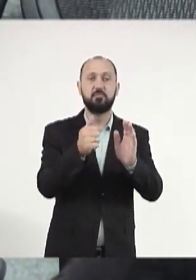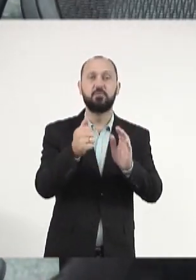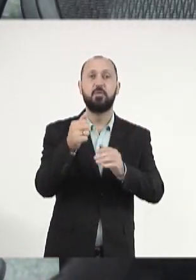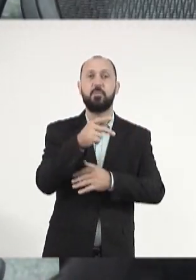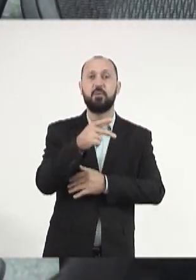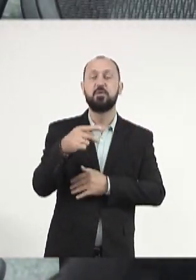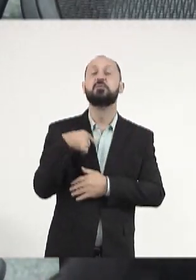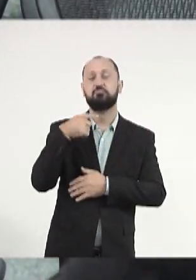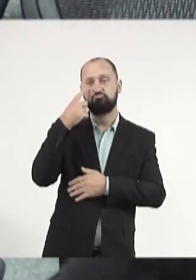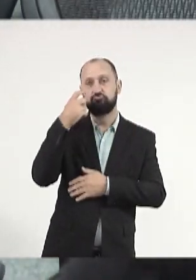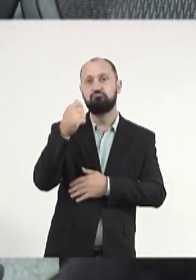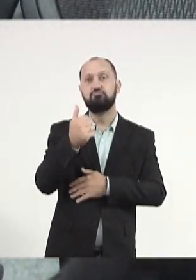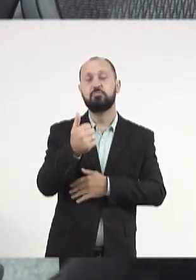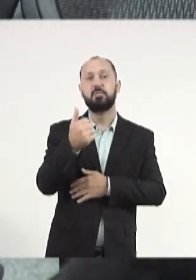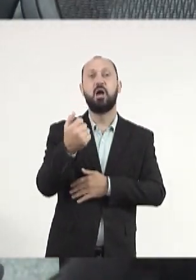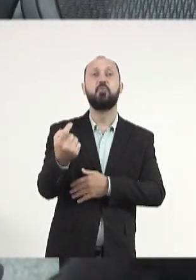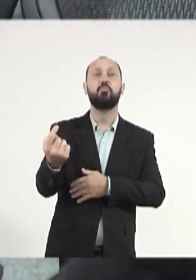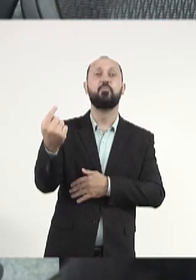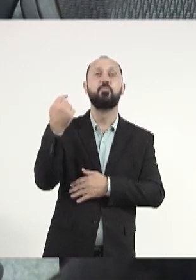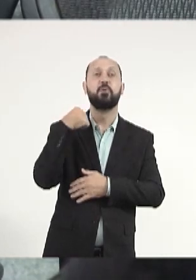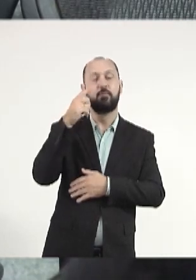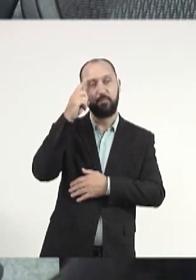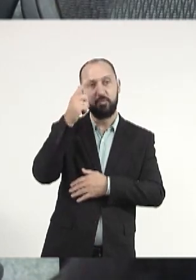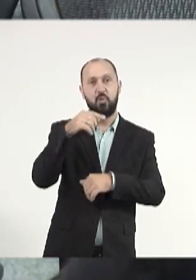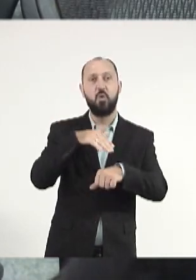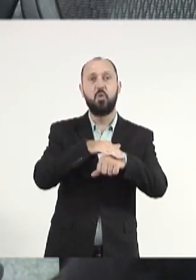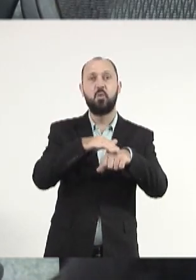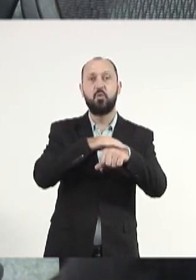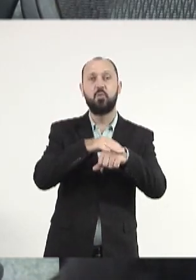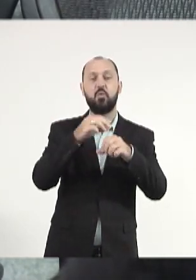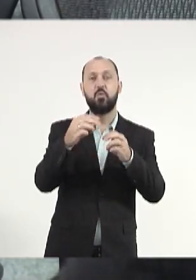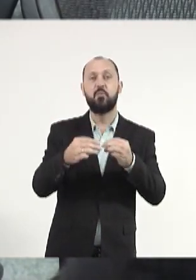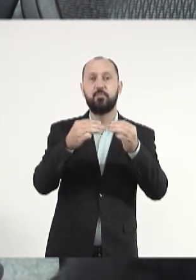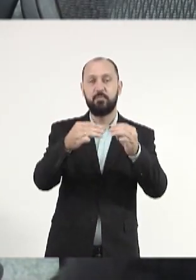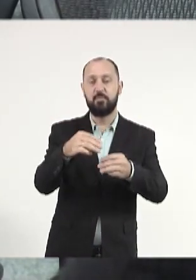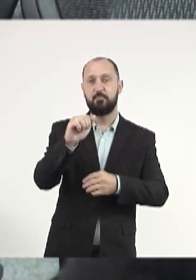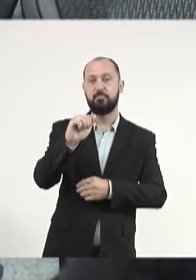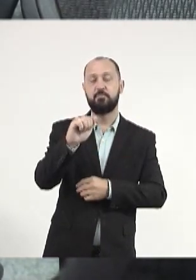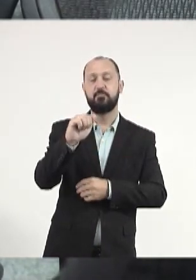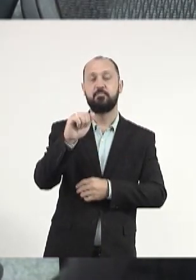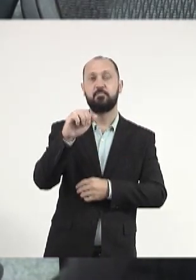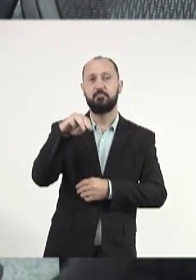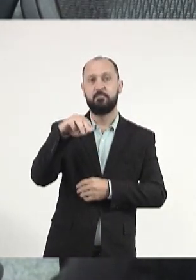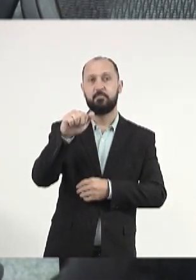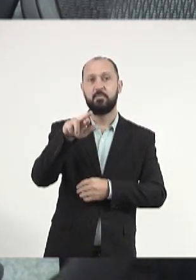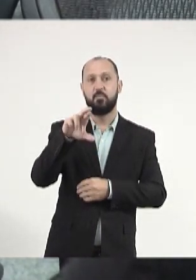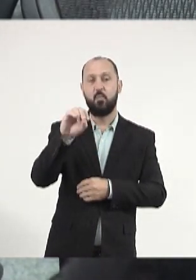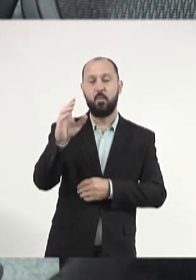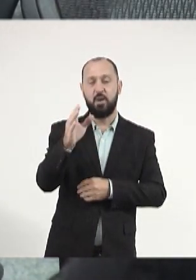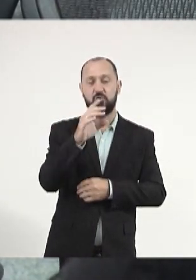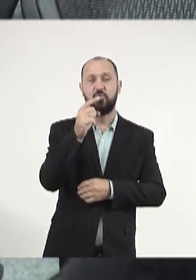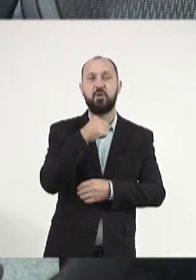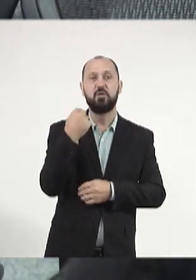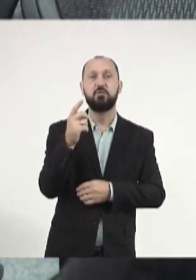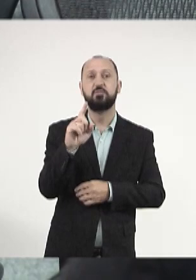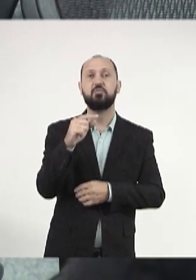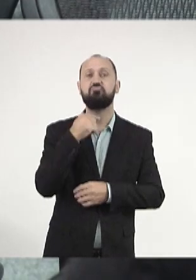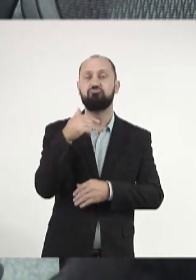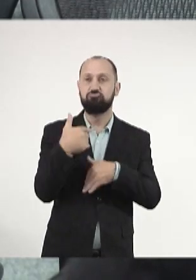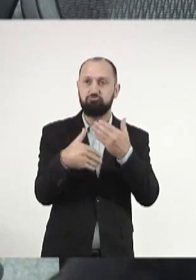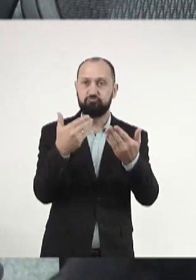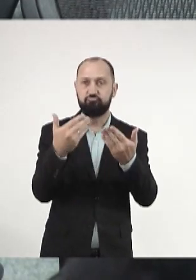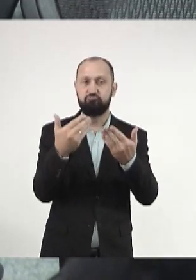presidente Lula se interessou. Naquela época mandou eu conversar com o ministro Márcio Tomás Bastos, hoje falecido, e não